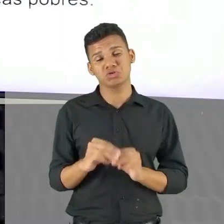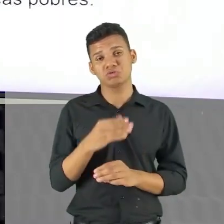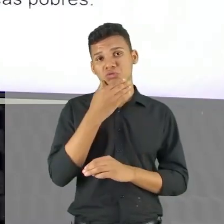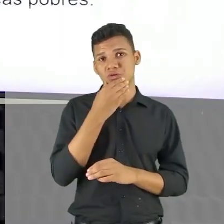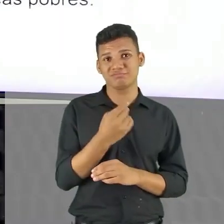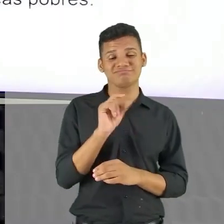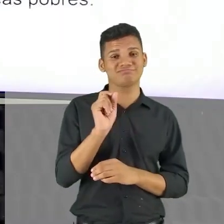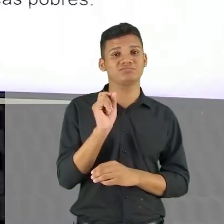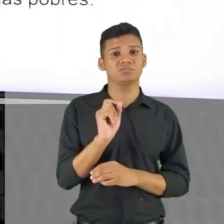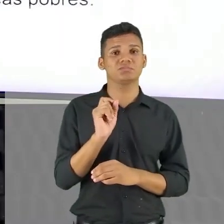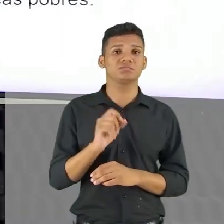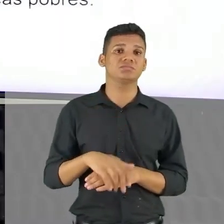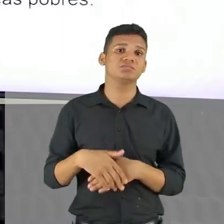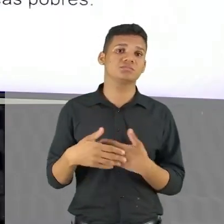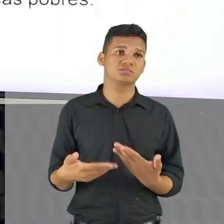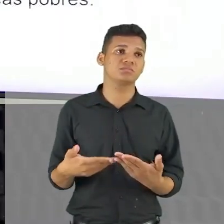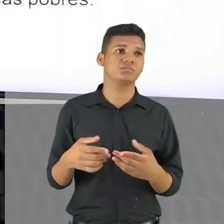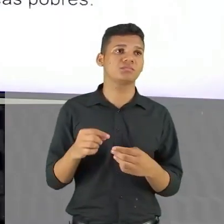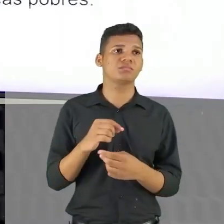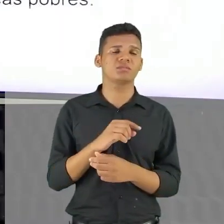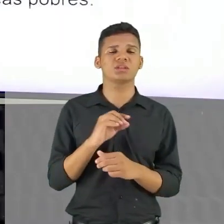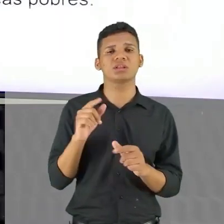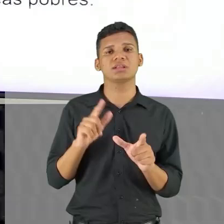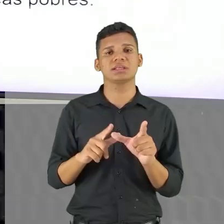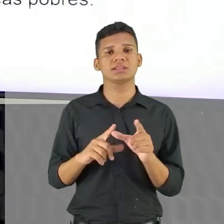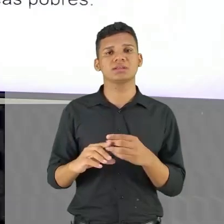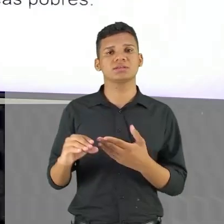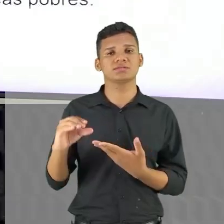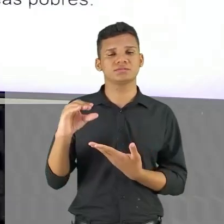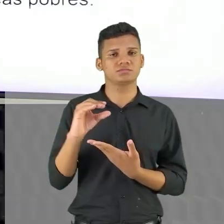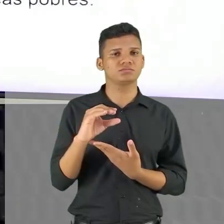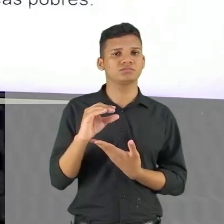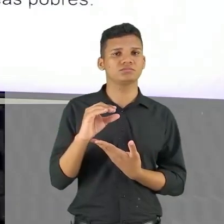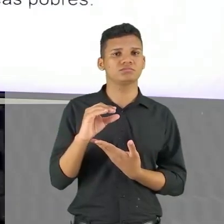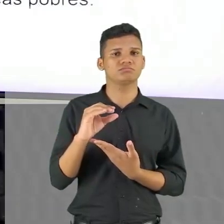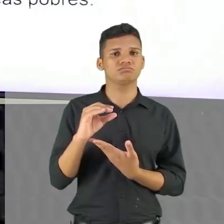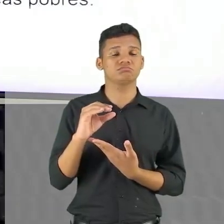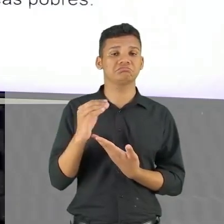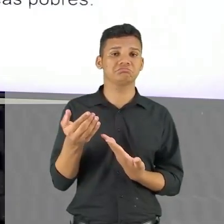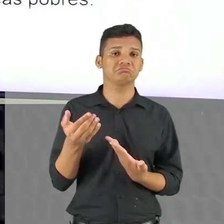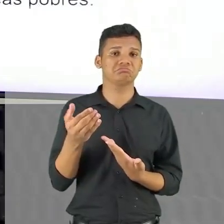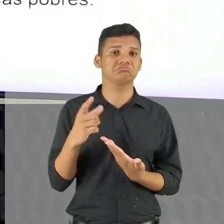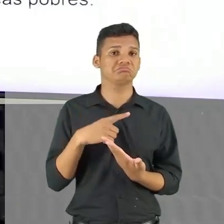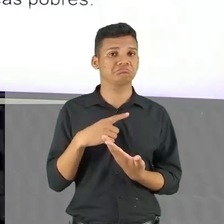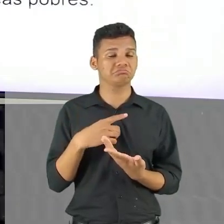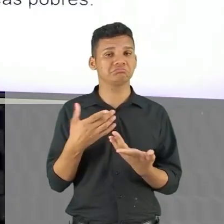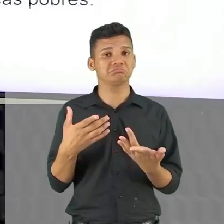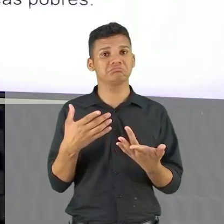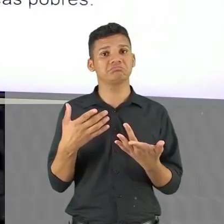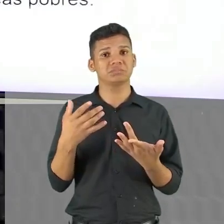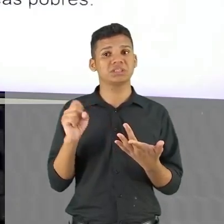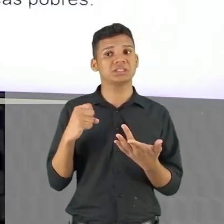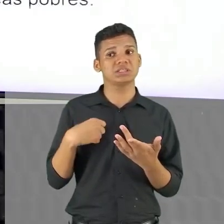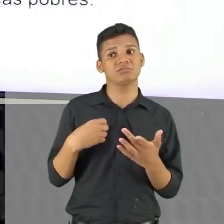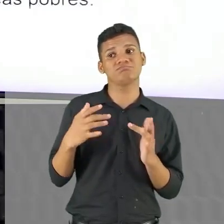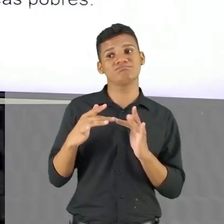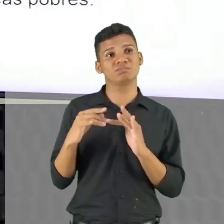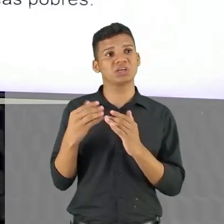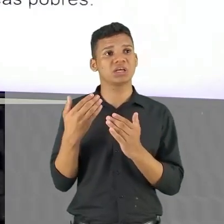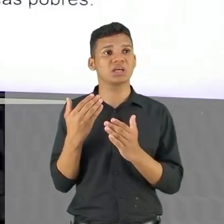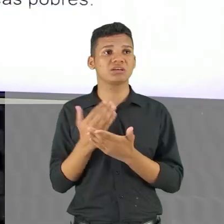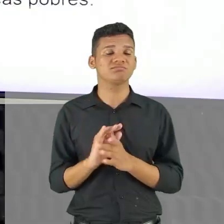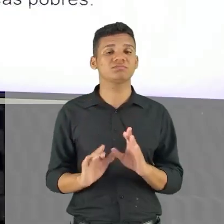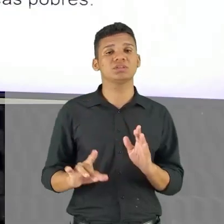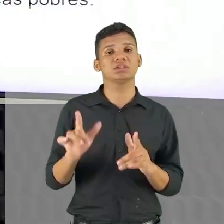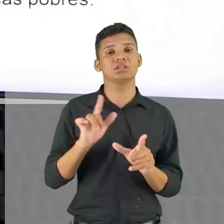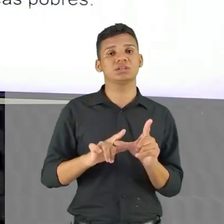influências que ele traz. Inviabilidade comercial dos produtos marinhos? Tão inviável que estão acabando. Claro que não.